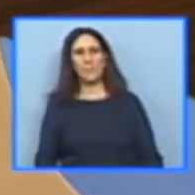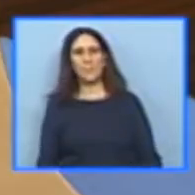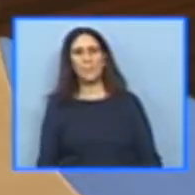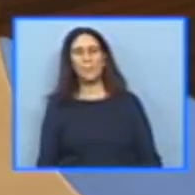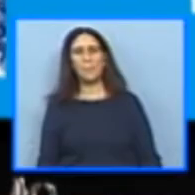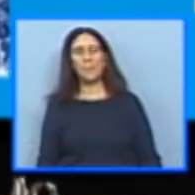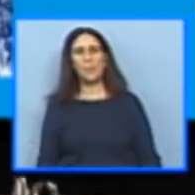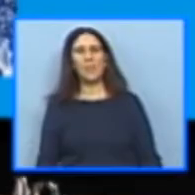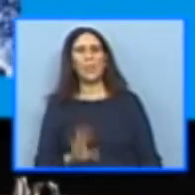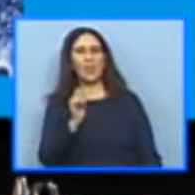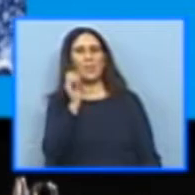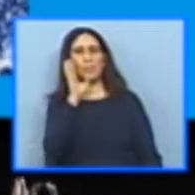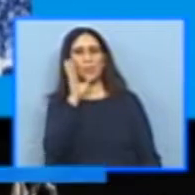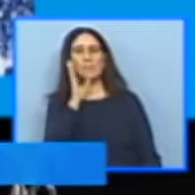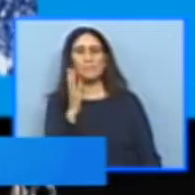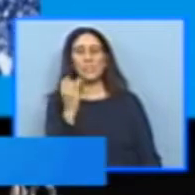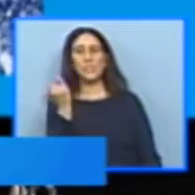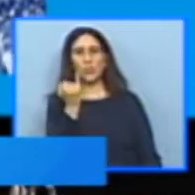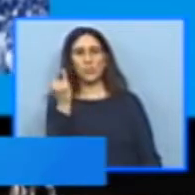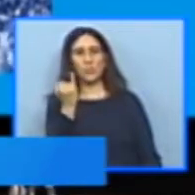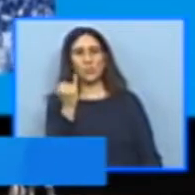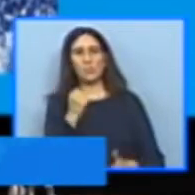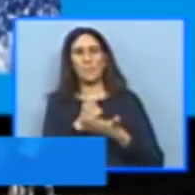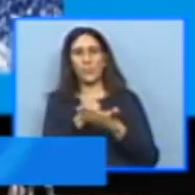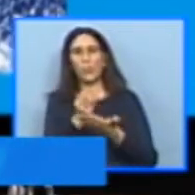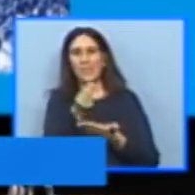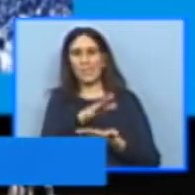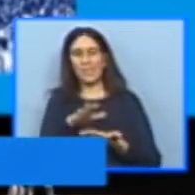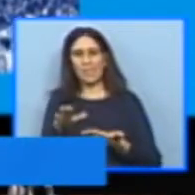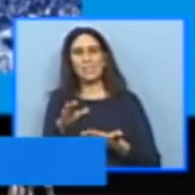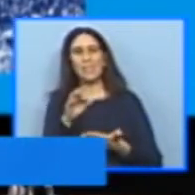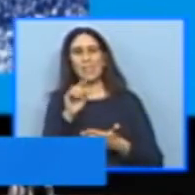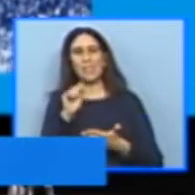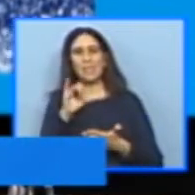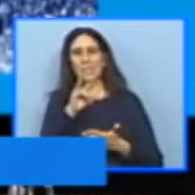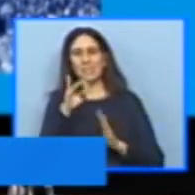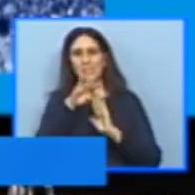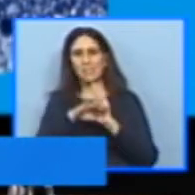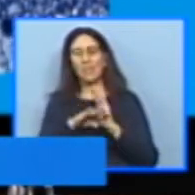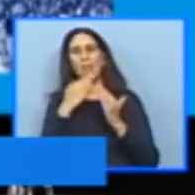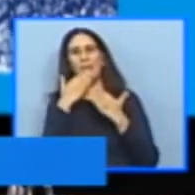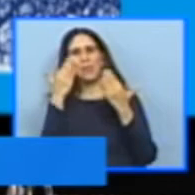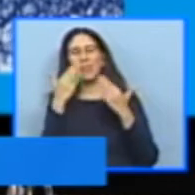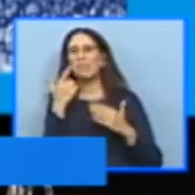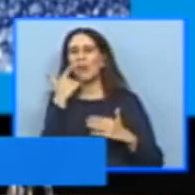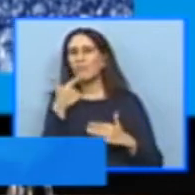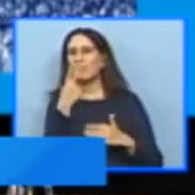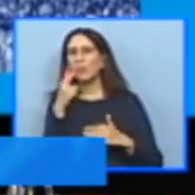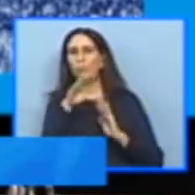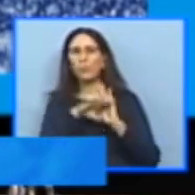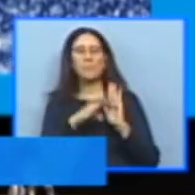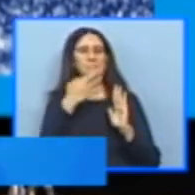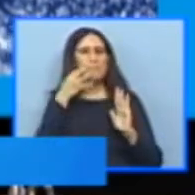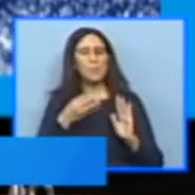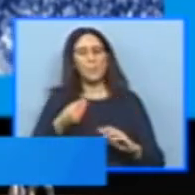assim, o Instituto de Apoio à Criança agradece ao Eclésias, porque talvez tenha sido o primeiro programa de televisão que se preocupou efetivamente em